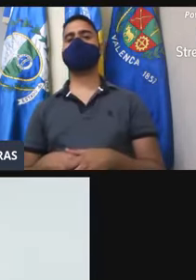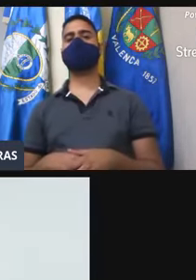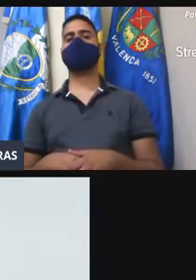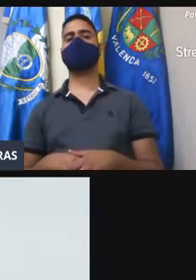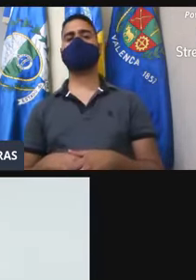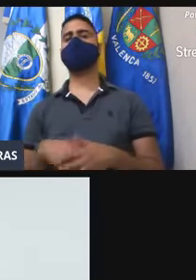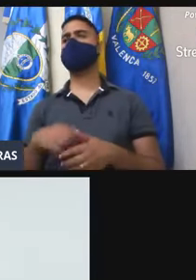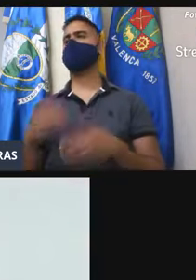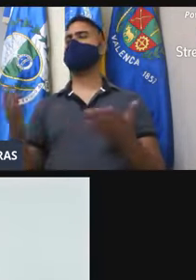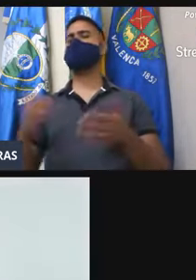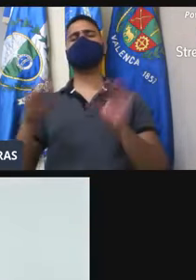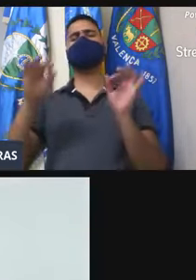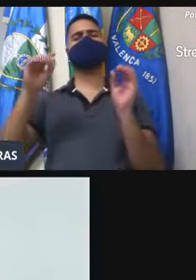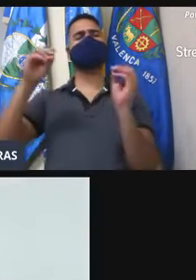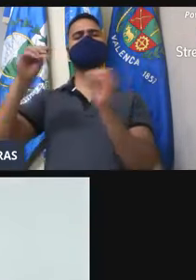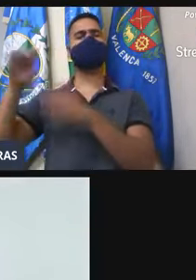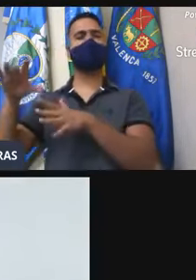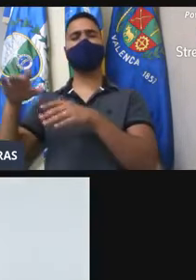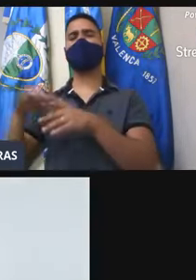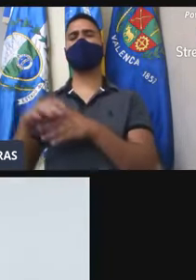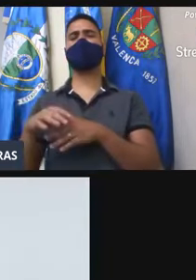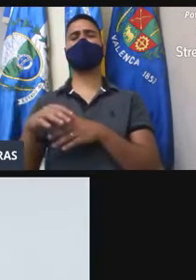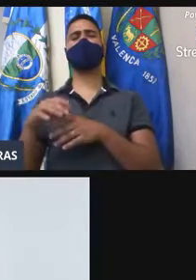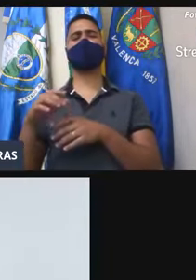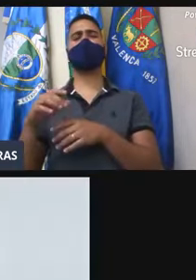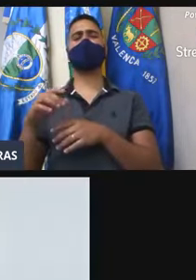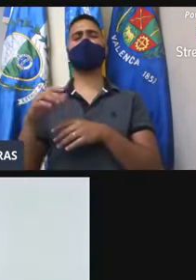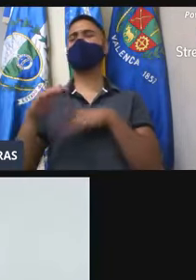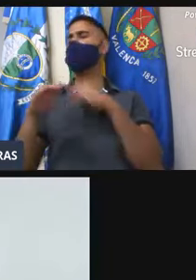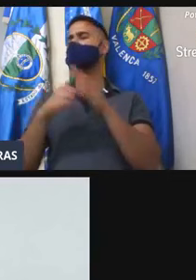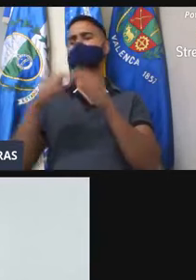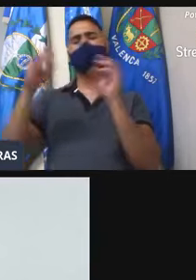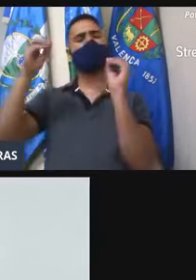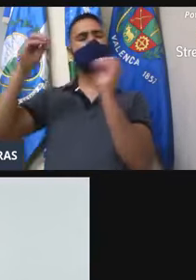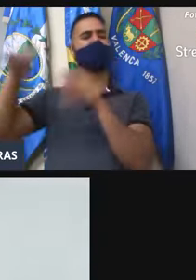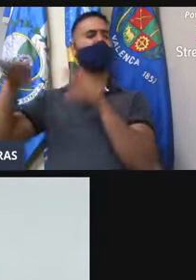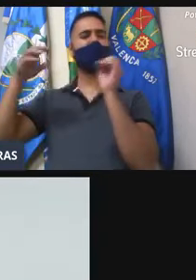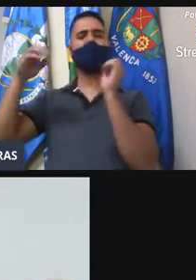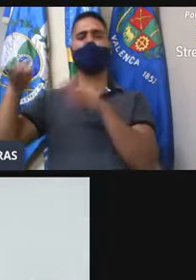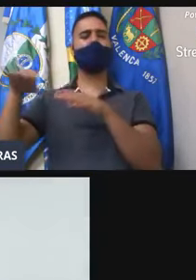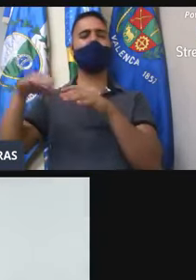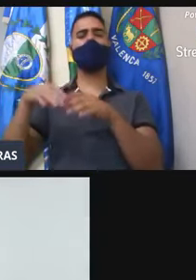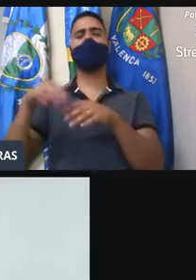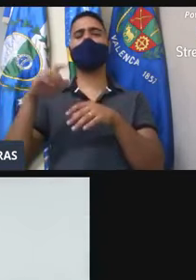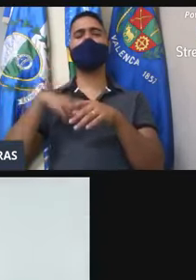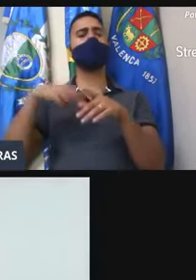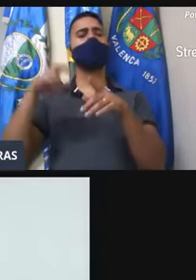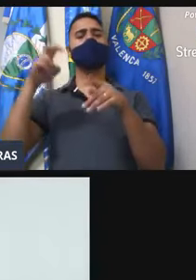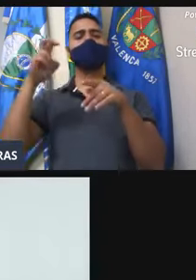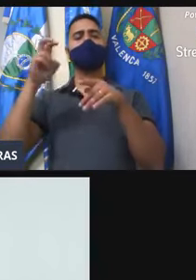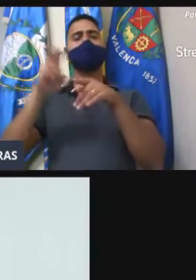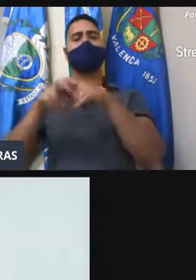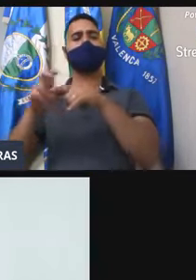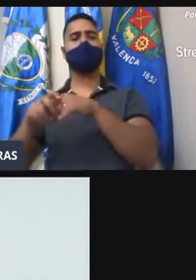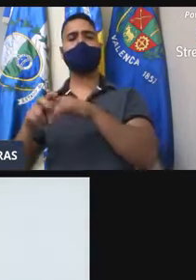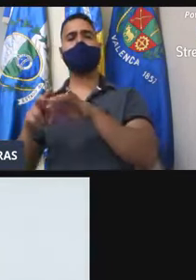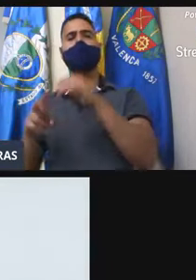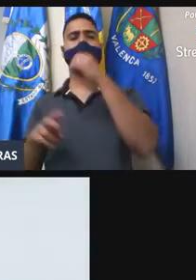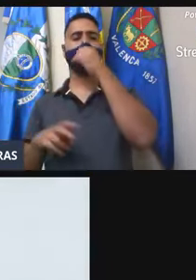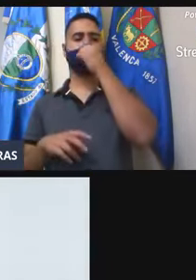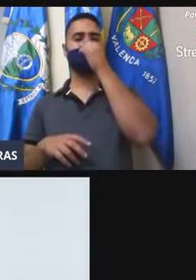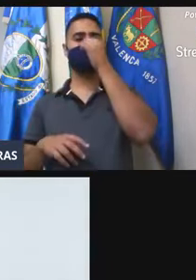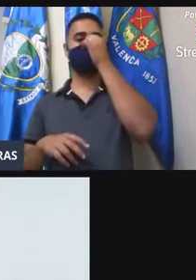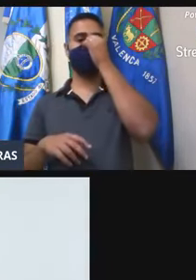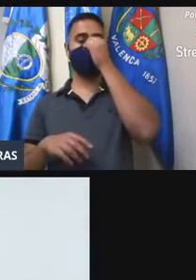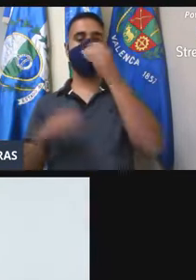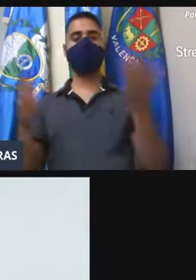todo abandonado, roubaram todas as fiações, parte hidráulica, enfim, cadeira. Mas